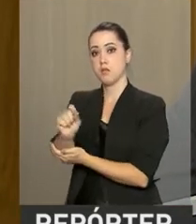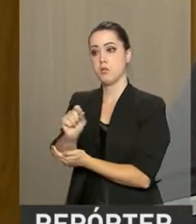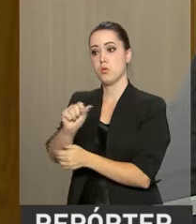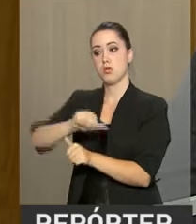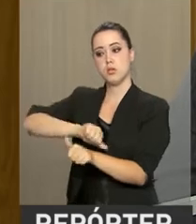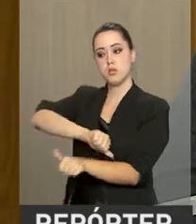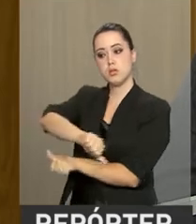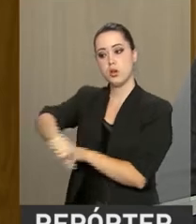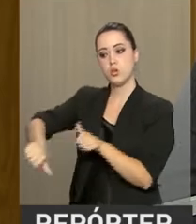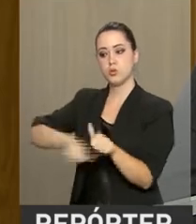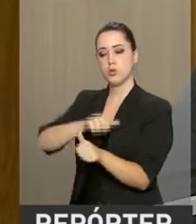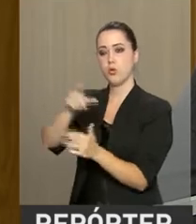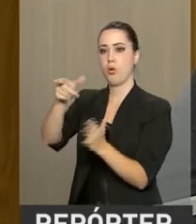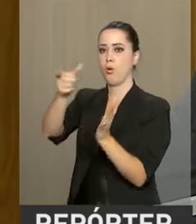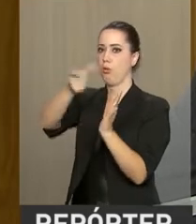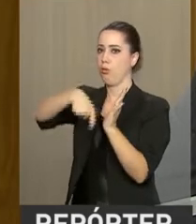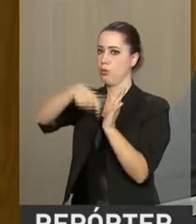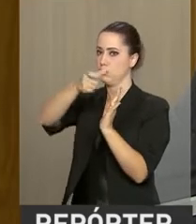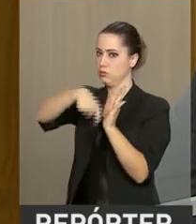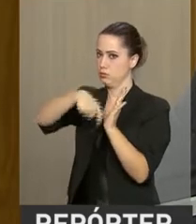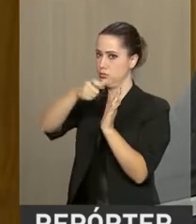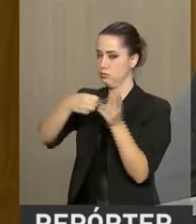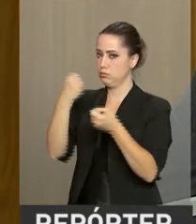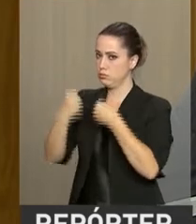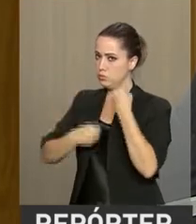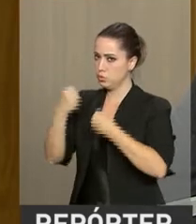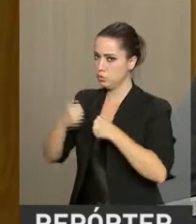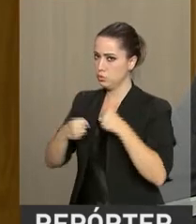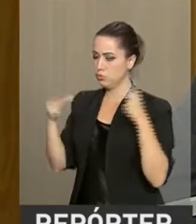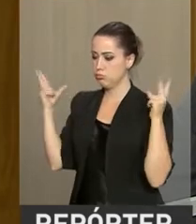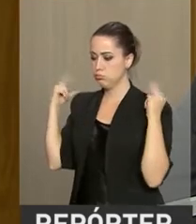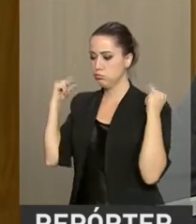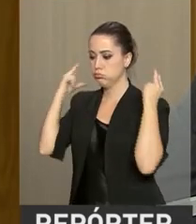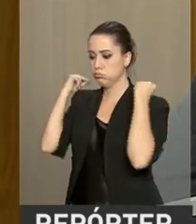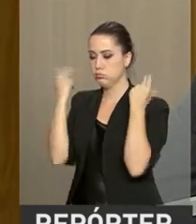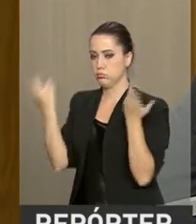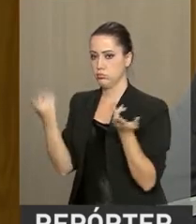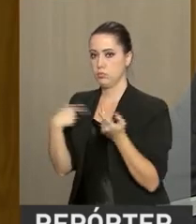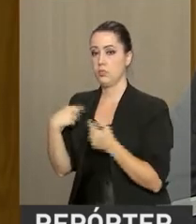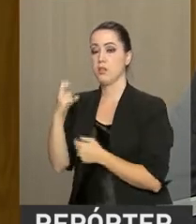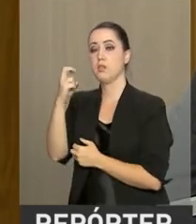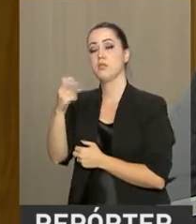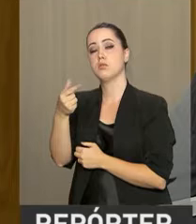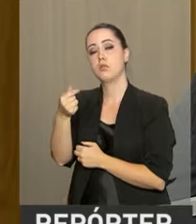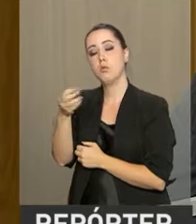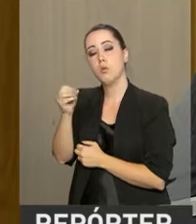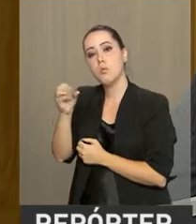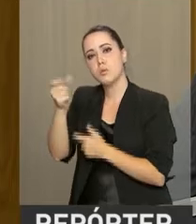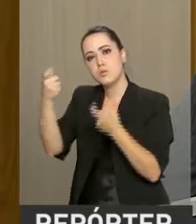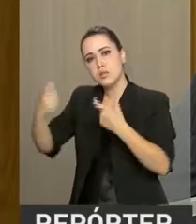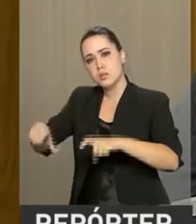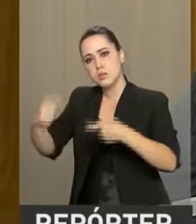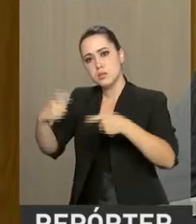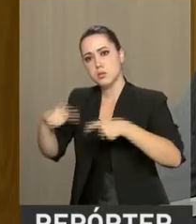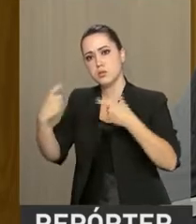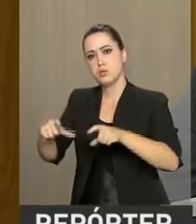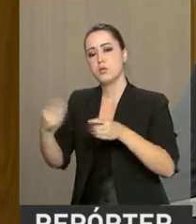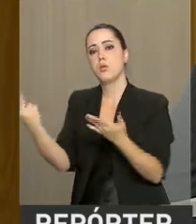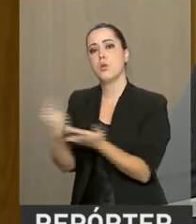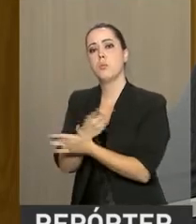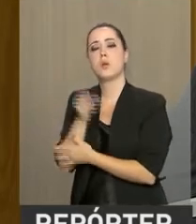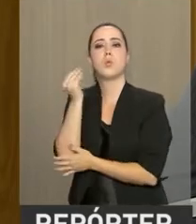sua renovação no país existem cerca de 5.700 postos de coletas para a realização desse exame